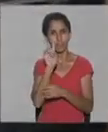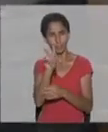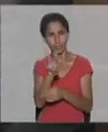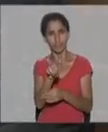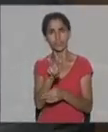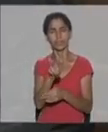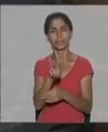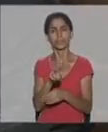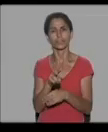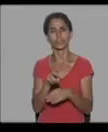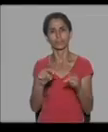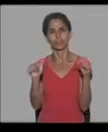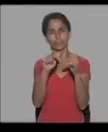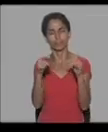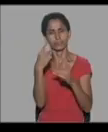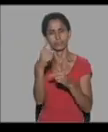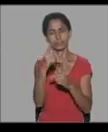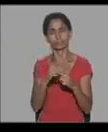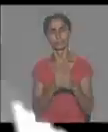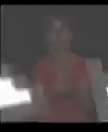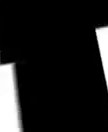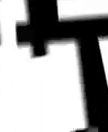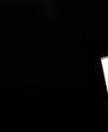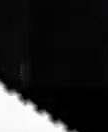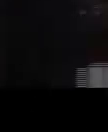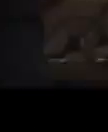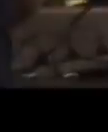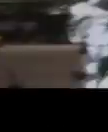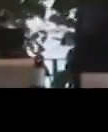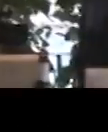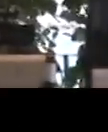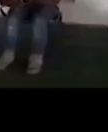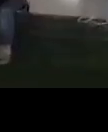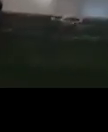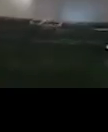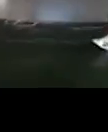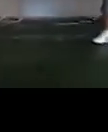Marquinhos, vamos ver um pouquinho aqui do teu trabalho?